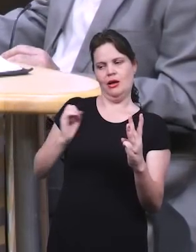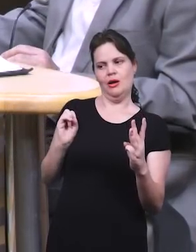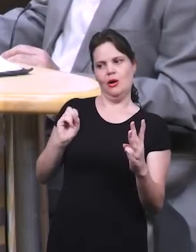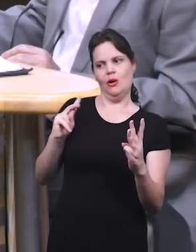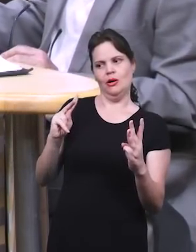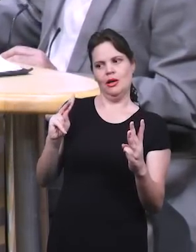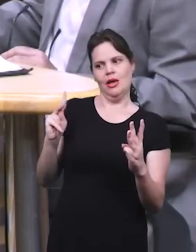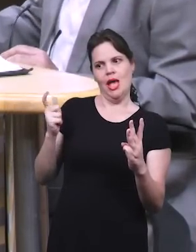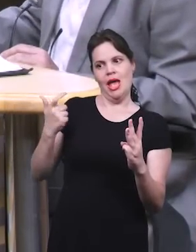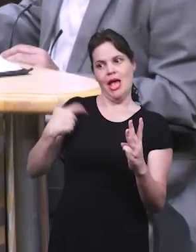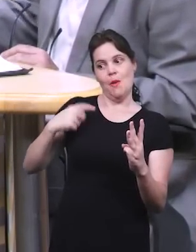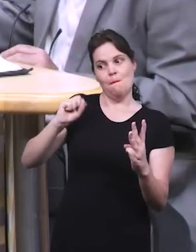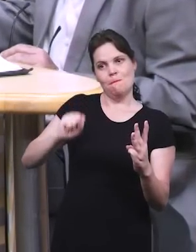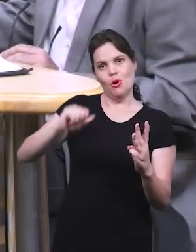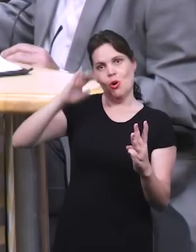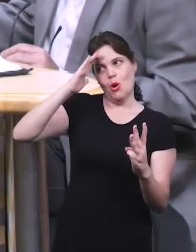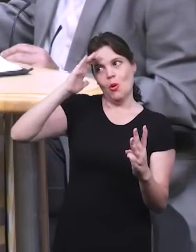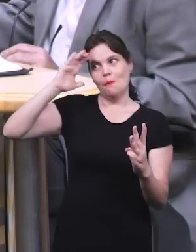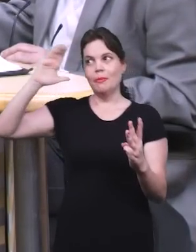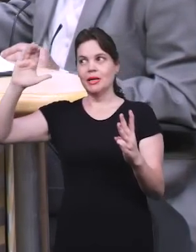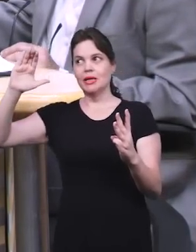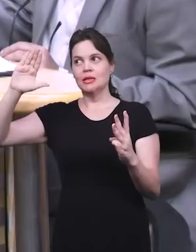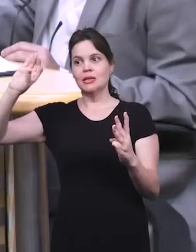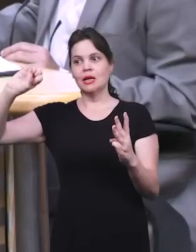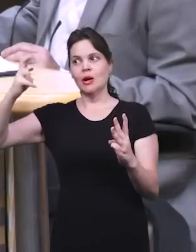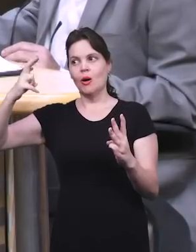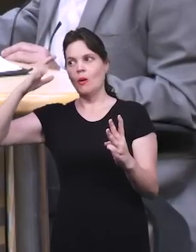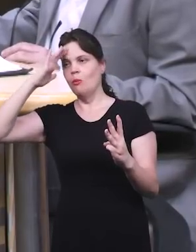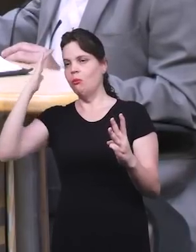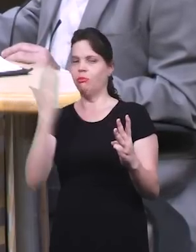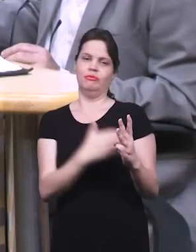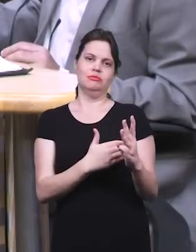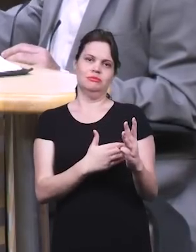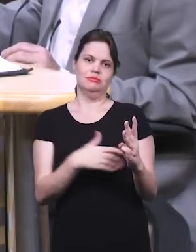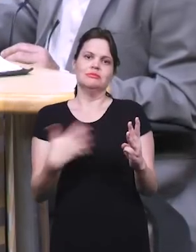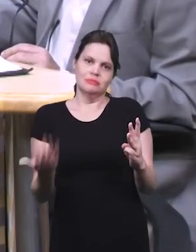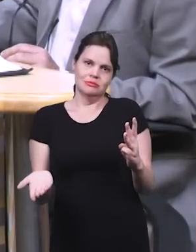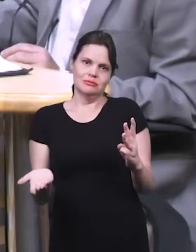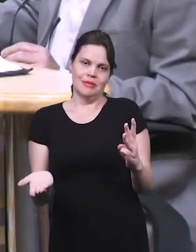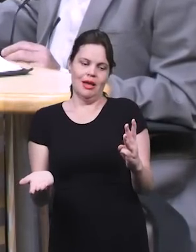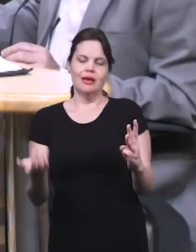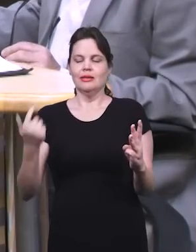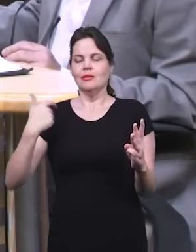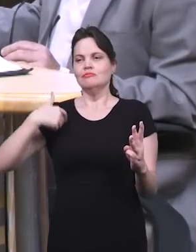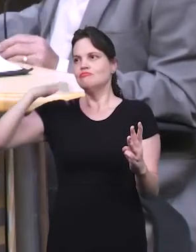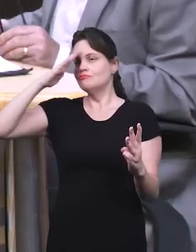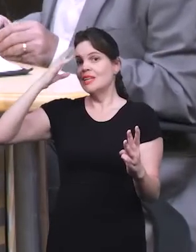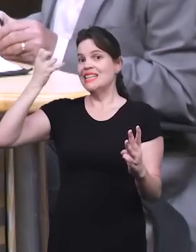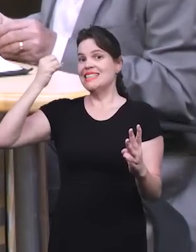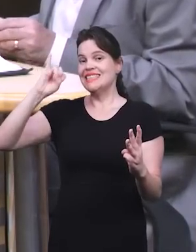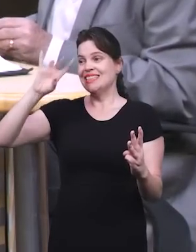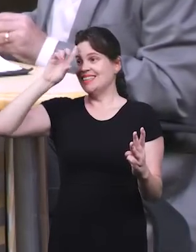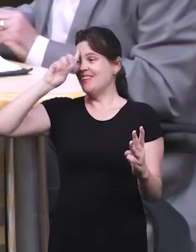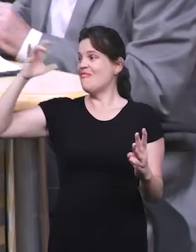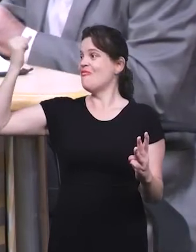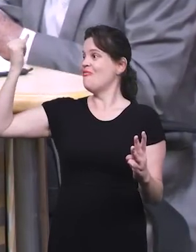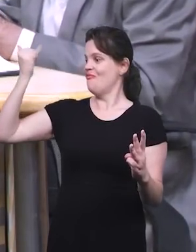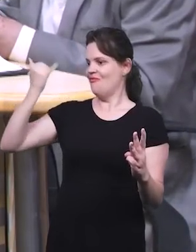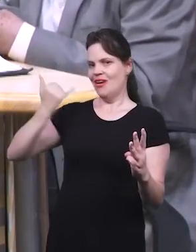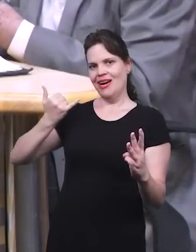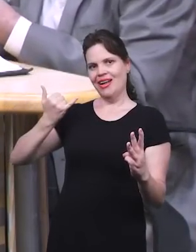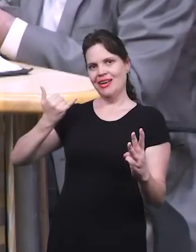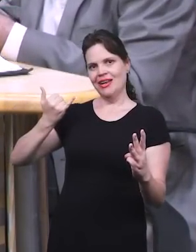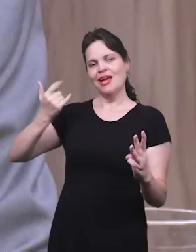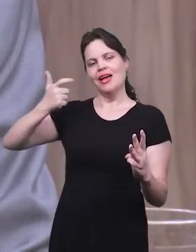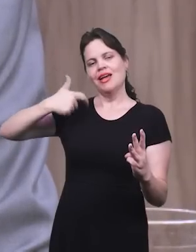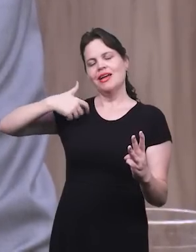fala, aí obedece. Quem não ouve, não obedece, porque não sabe o que Deus está falando. Mas à medida